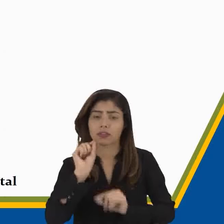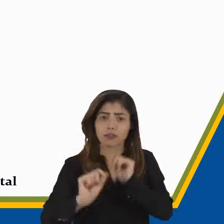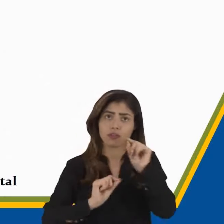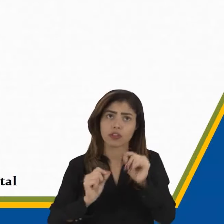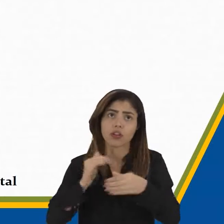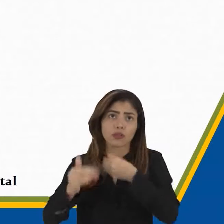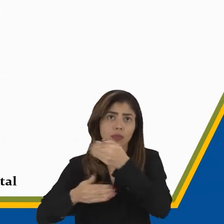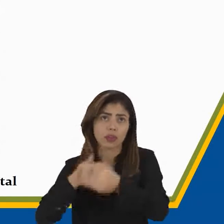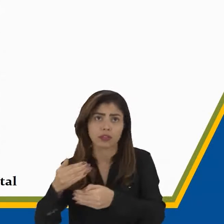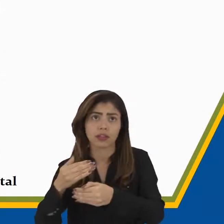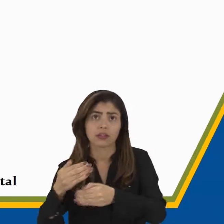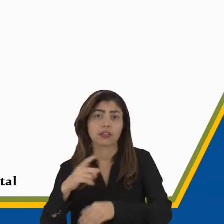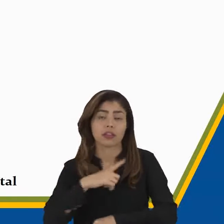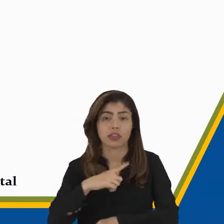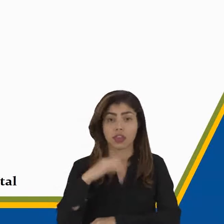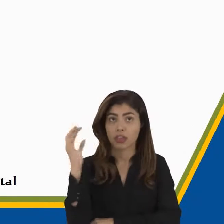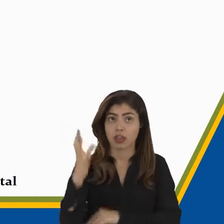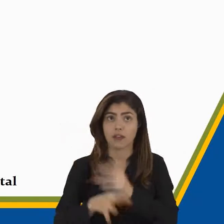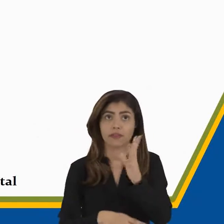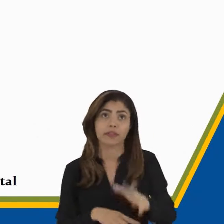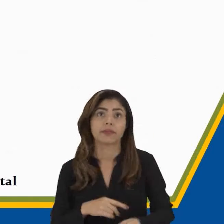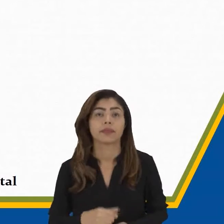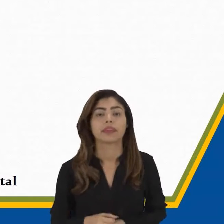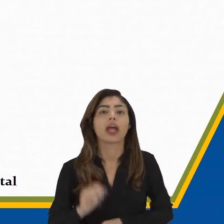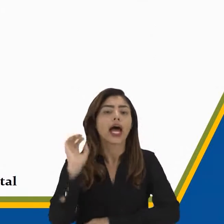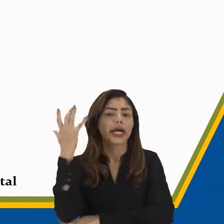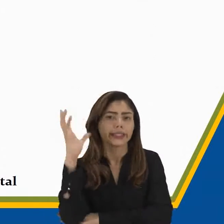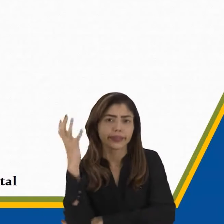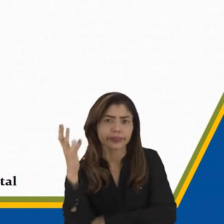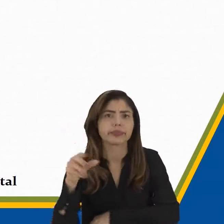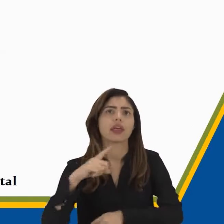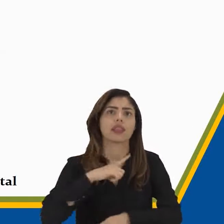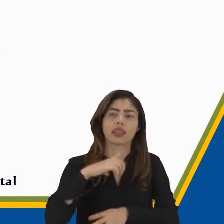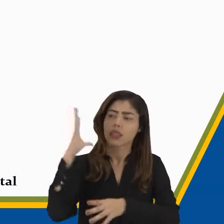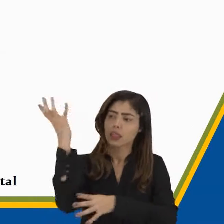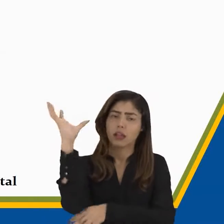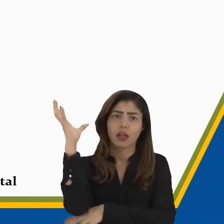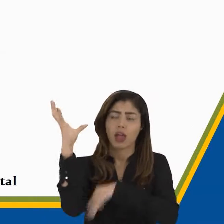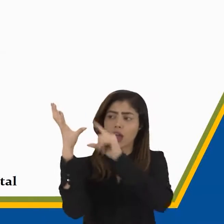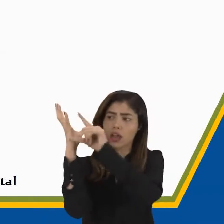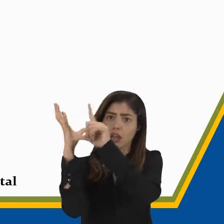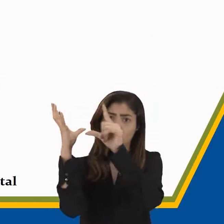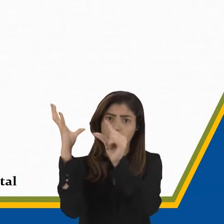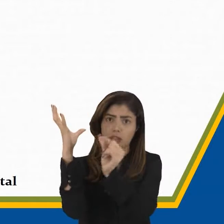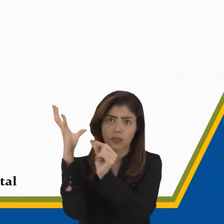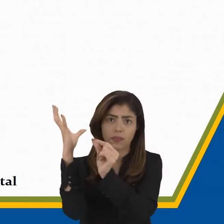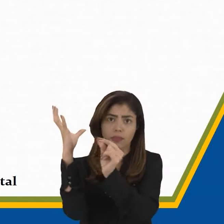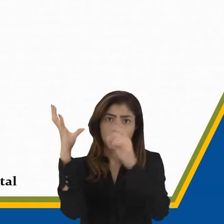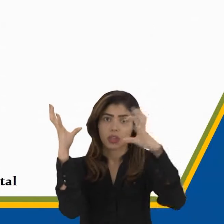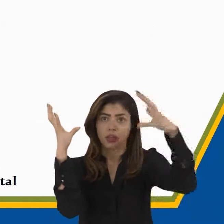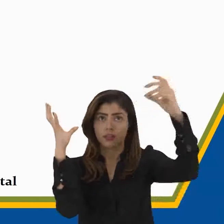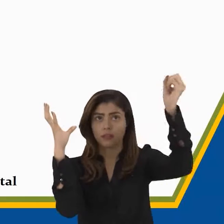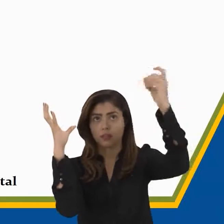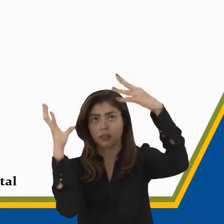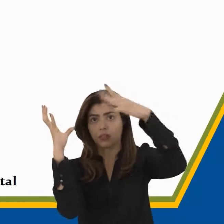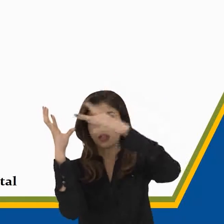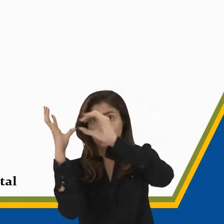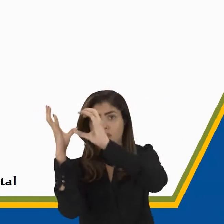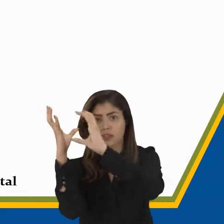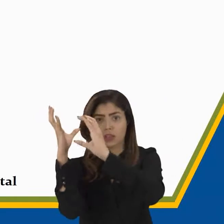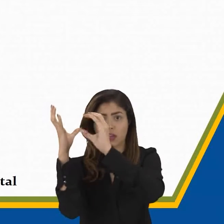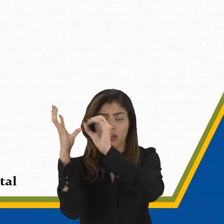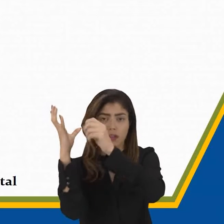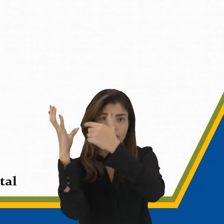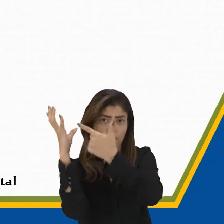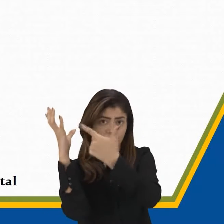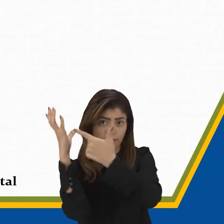de nutrição vegetal. Então vejamos lá, as plantas através das folhas, né, ela absorve ali o CO2, que é